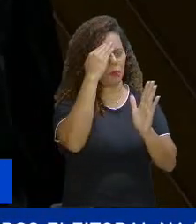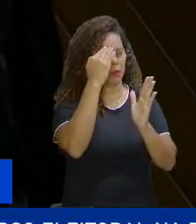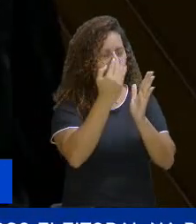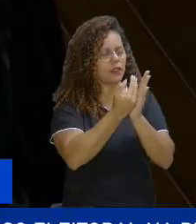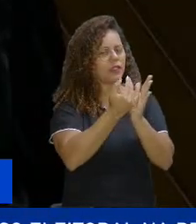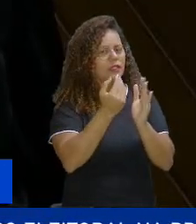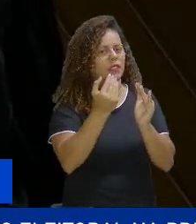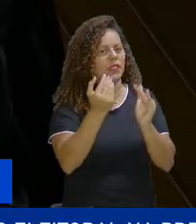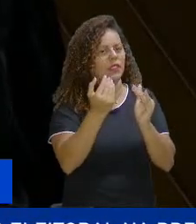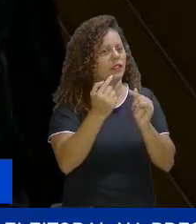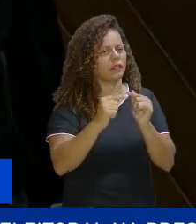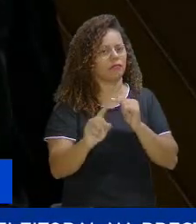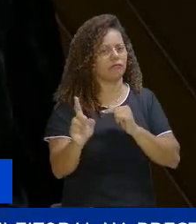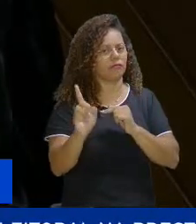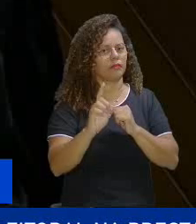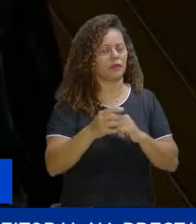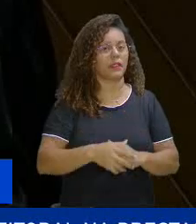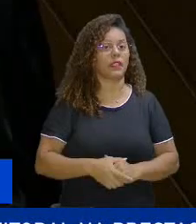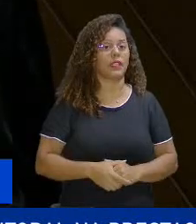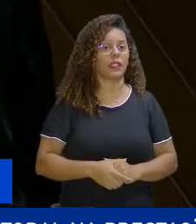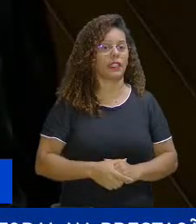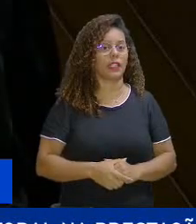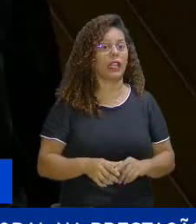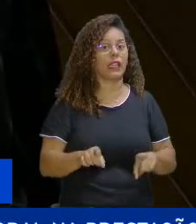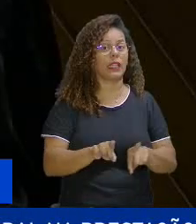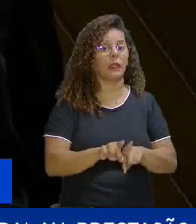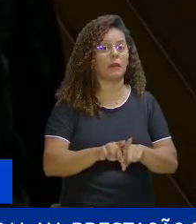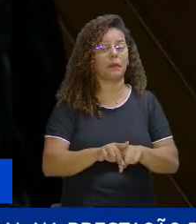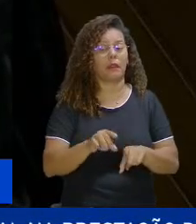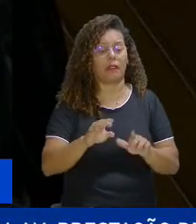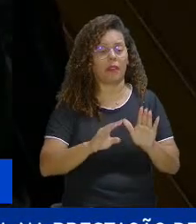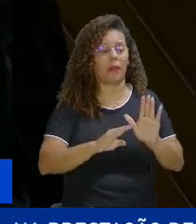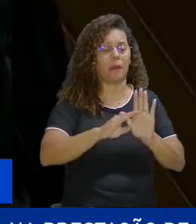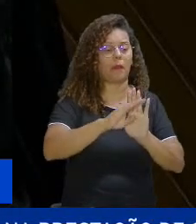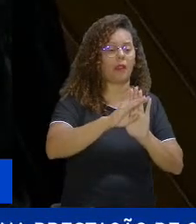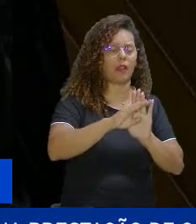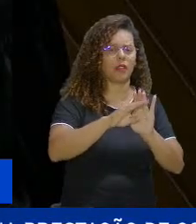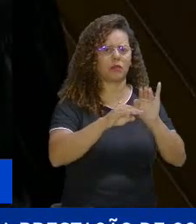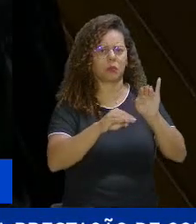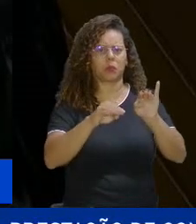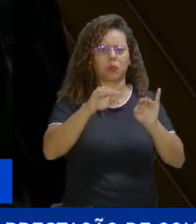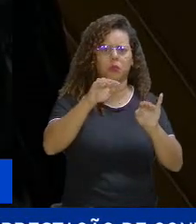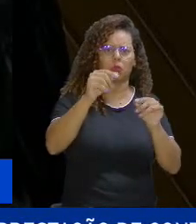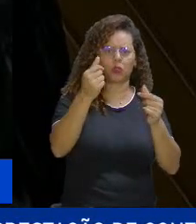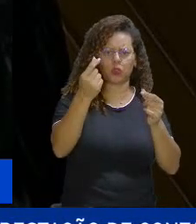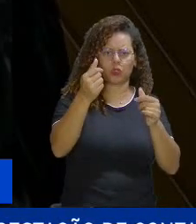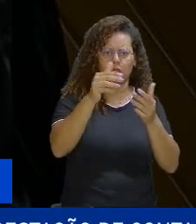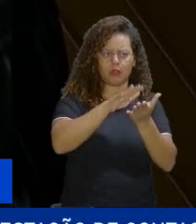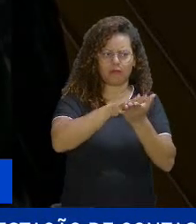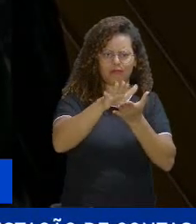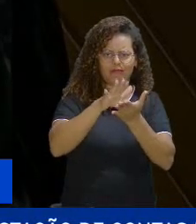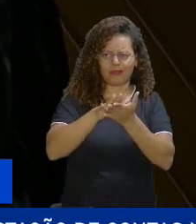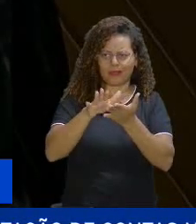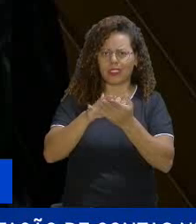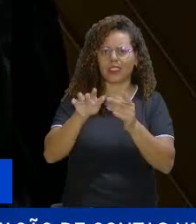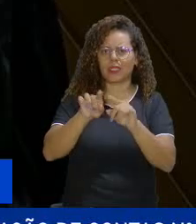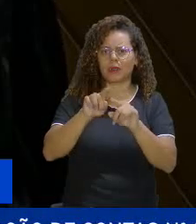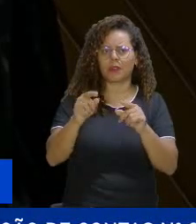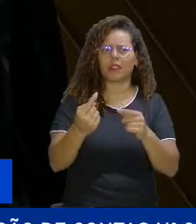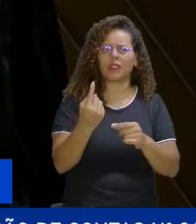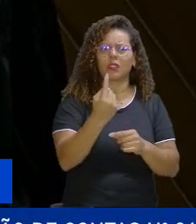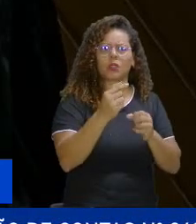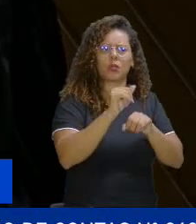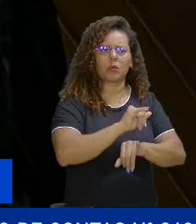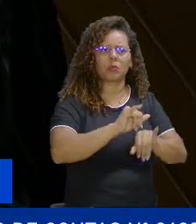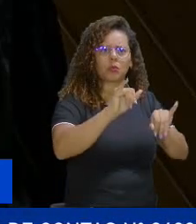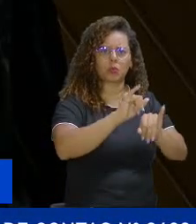listados. Afasta também a afirmação de que houve desproporcionalidade entre a quantidade de material impresso e o eleitorado.